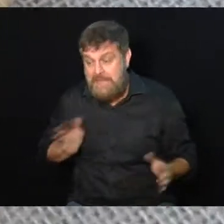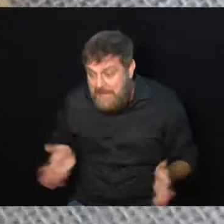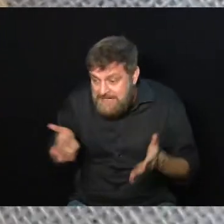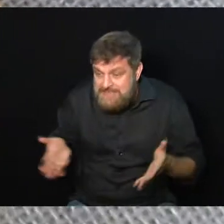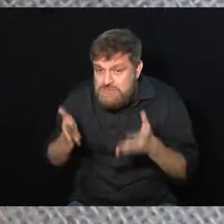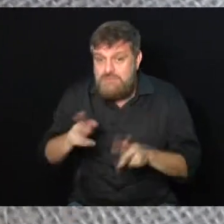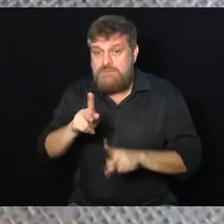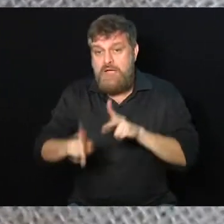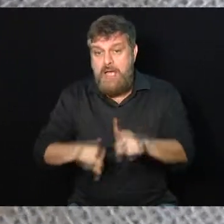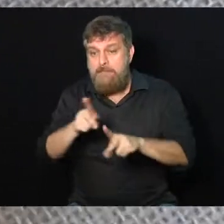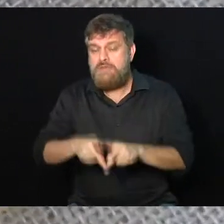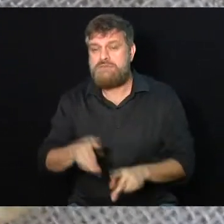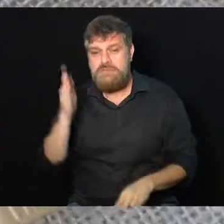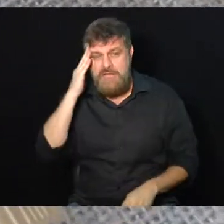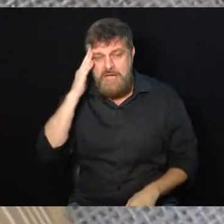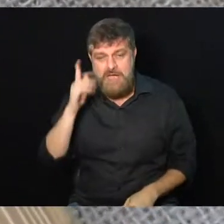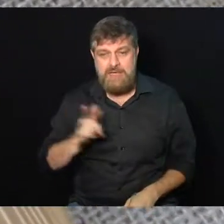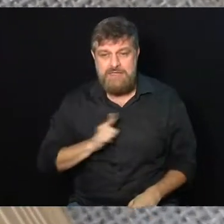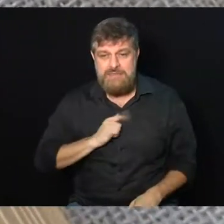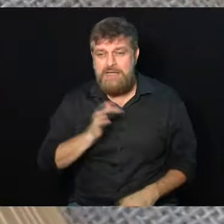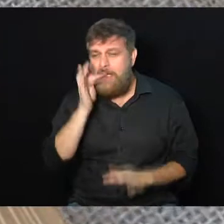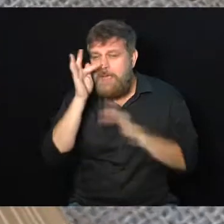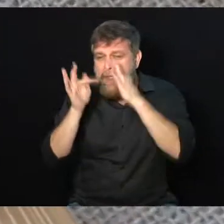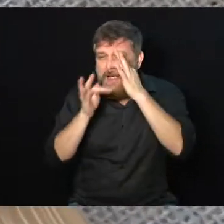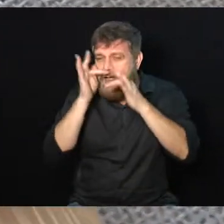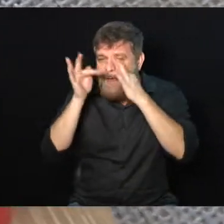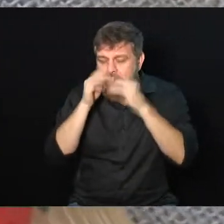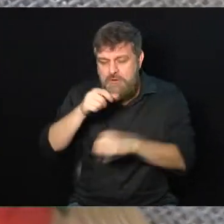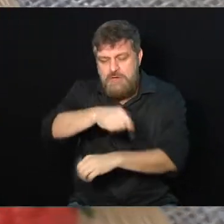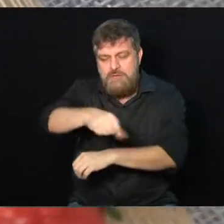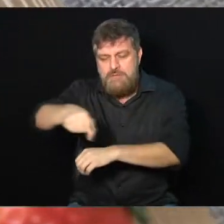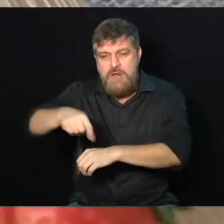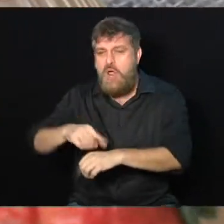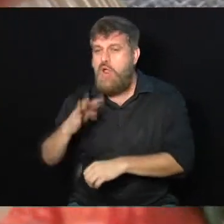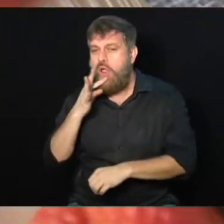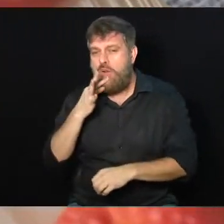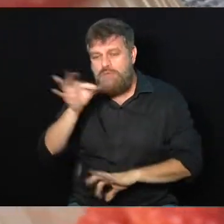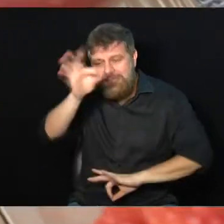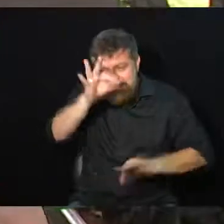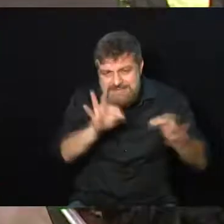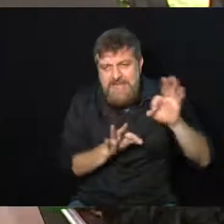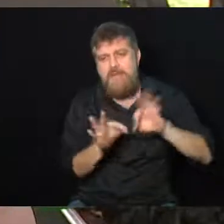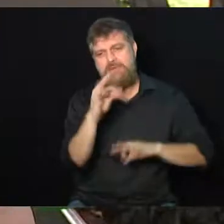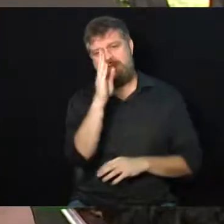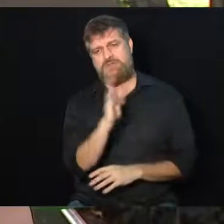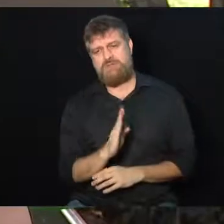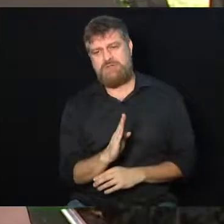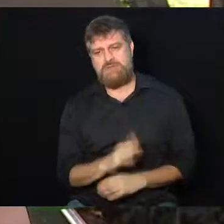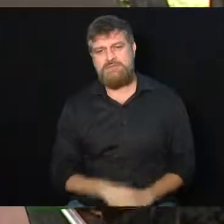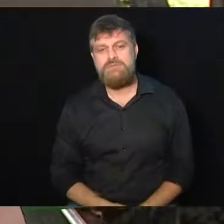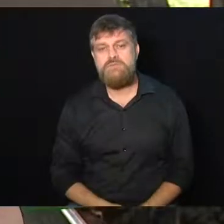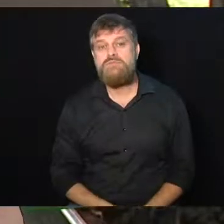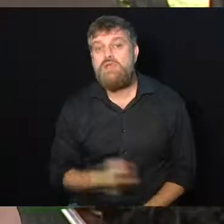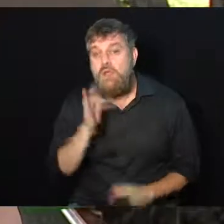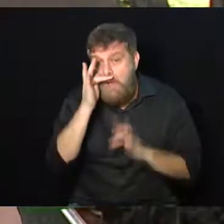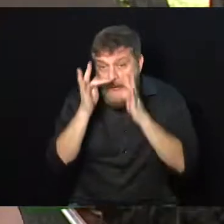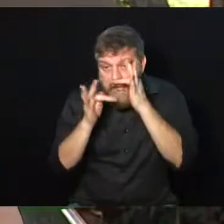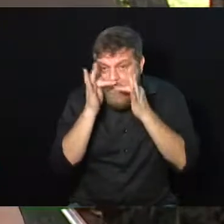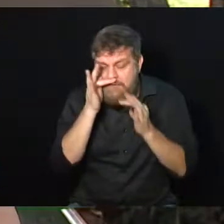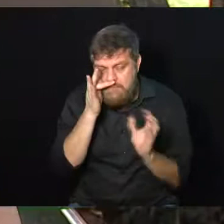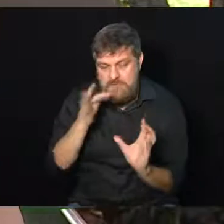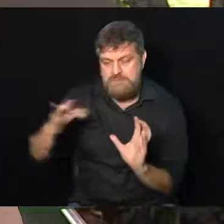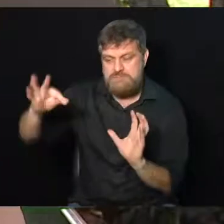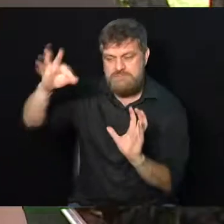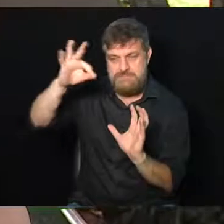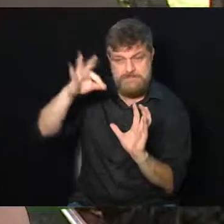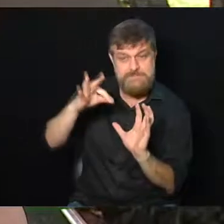as pessoas a cultivarem flores e conhecerem mais sobre as abelhas brasileiras. Quais são aquelas flores amigas das abelhas,